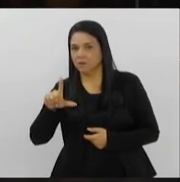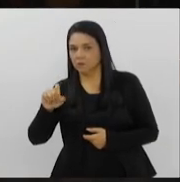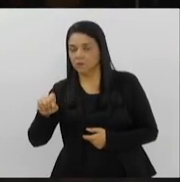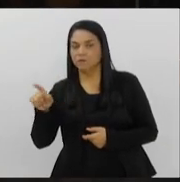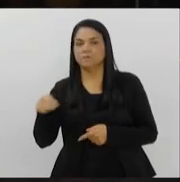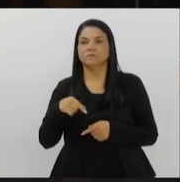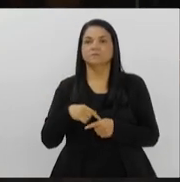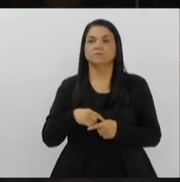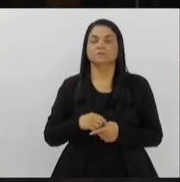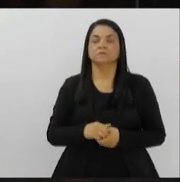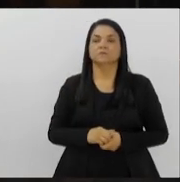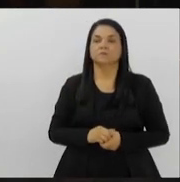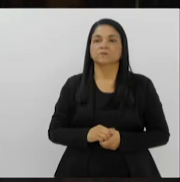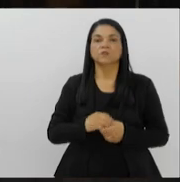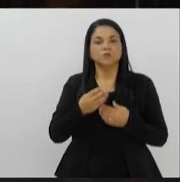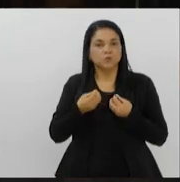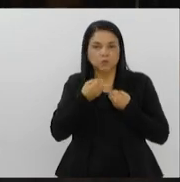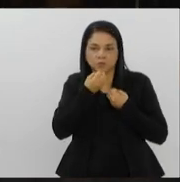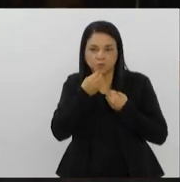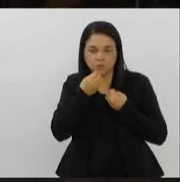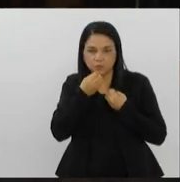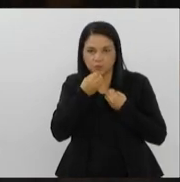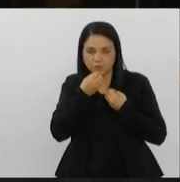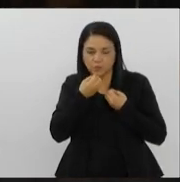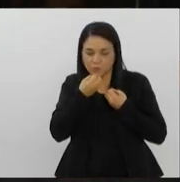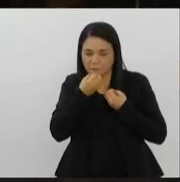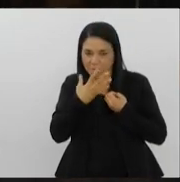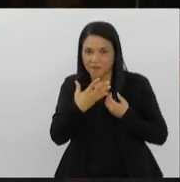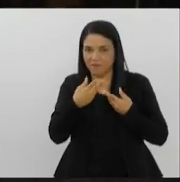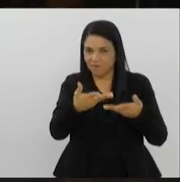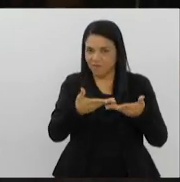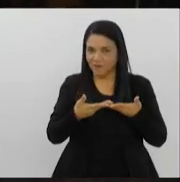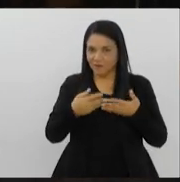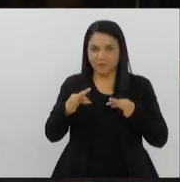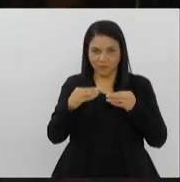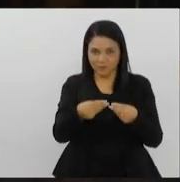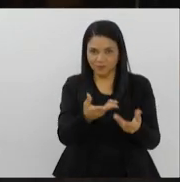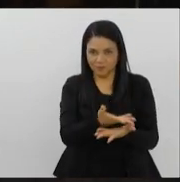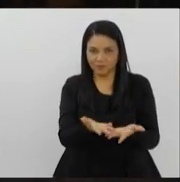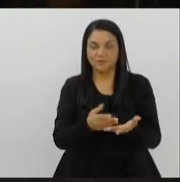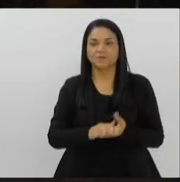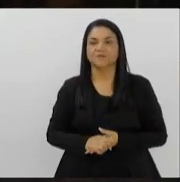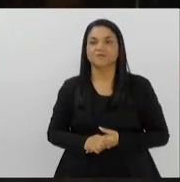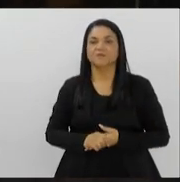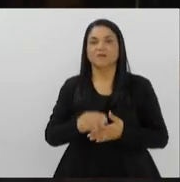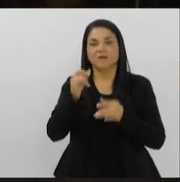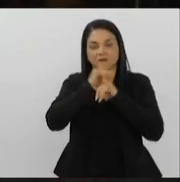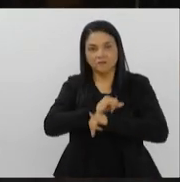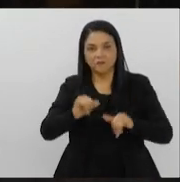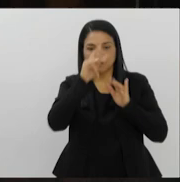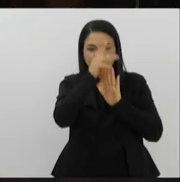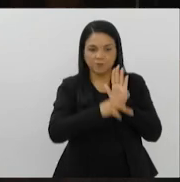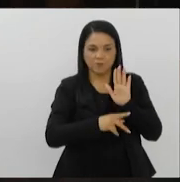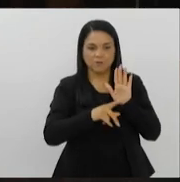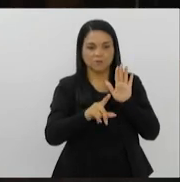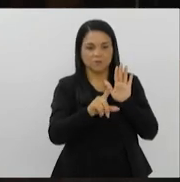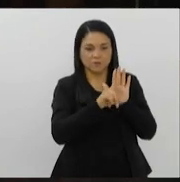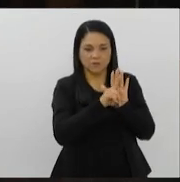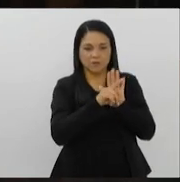o Trajano. Sejam todos bem-vindos aqui a esta casa. Anuncio projeto de lei